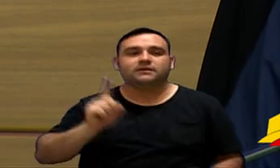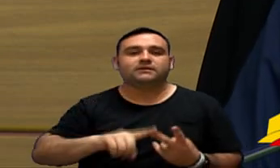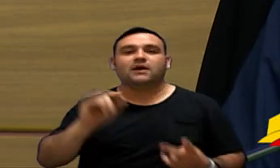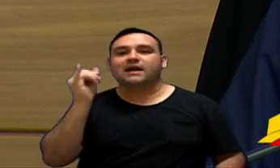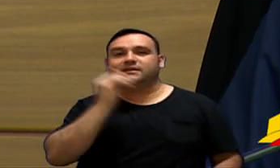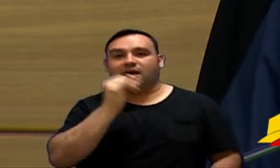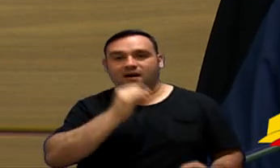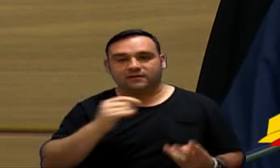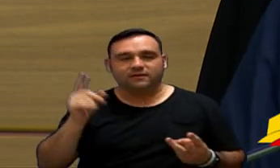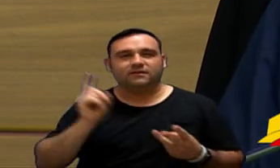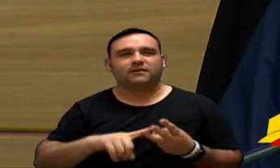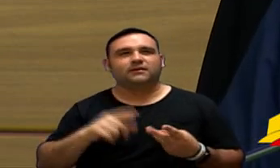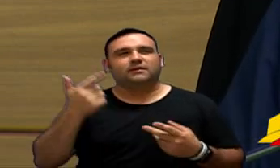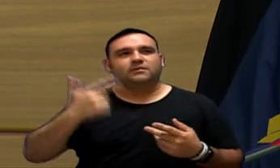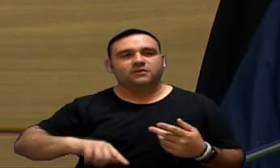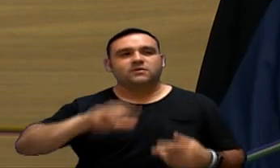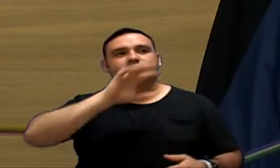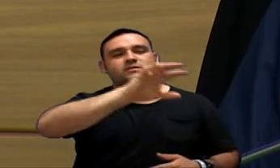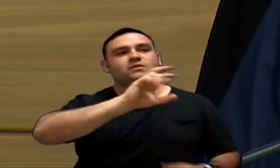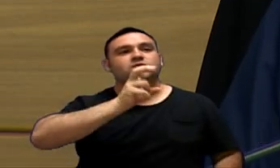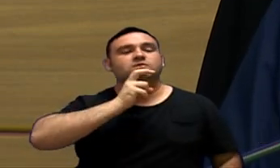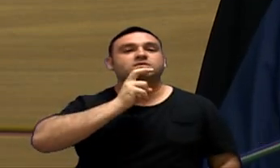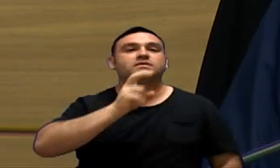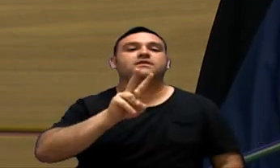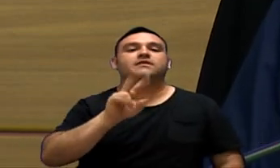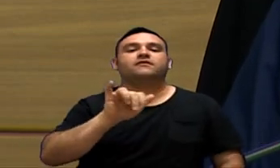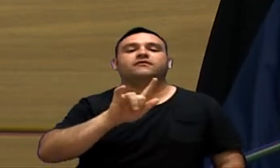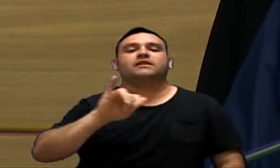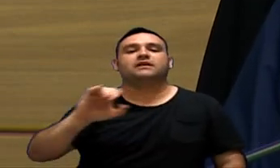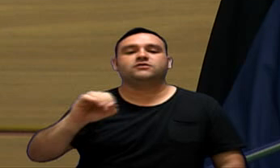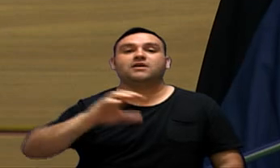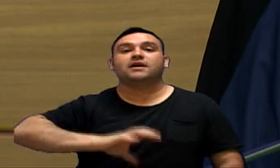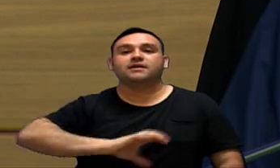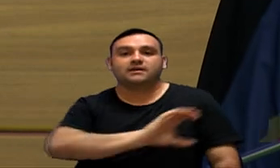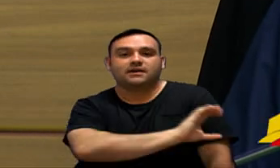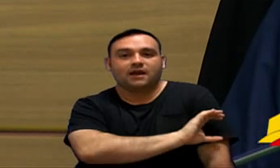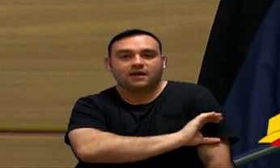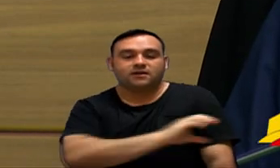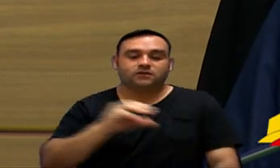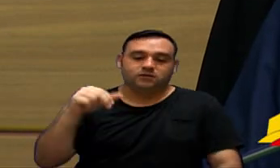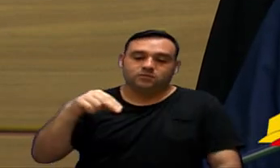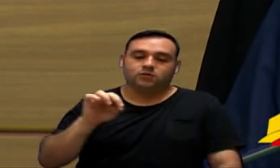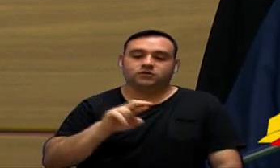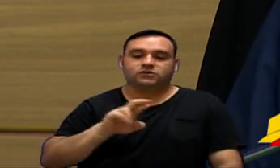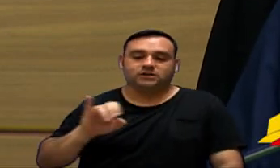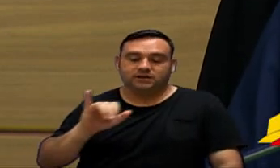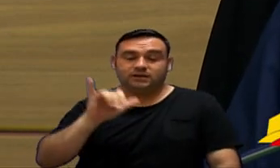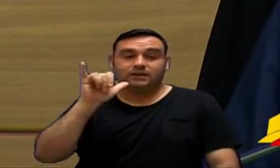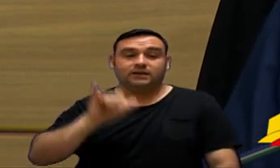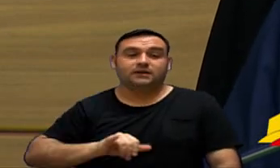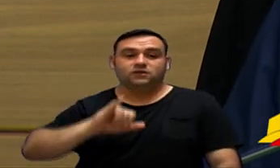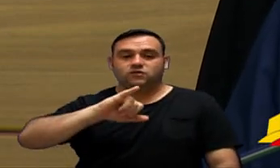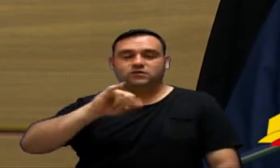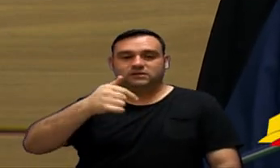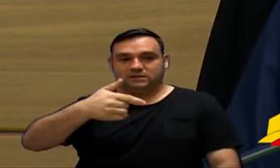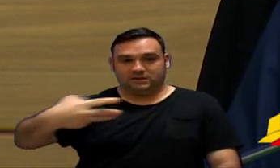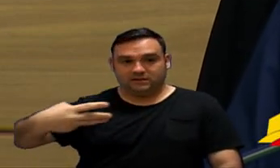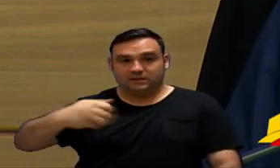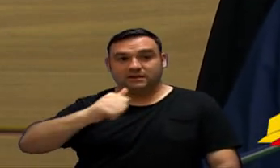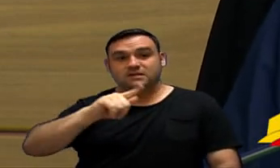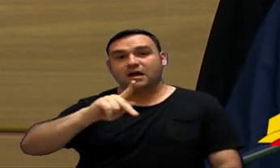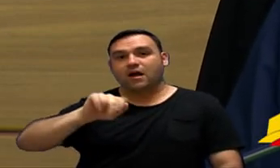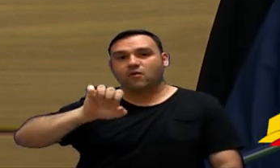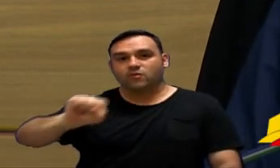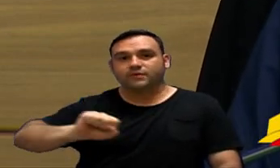Itália. Depois, em outra região de Sorocaba, Világio Milânio, creche, Monte Rei creche, Júlio de Mesquita creche, Alpes